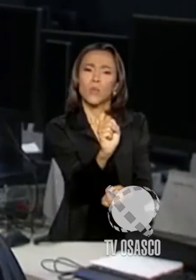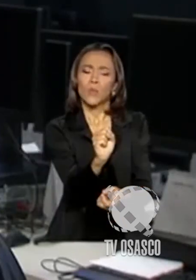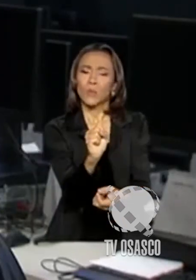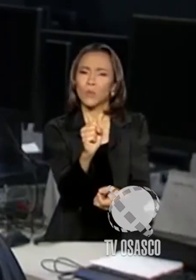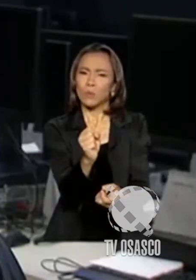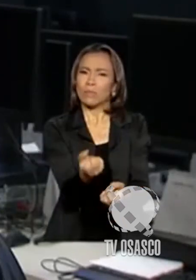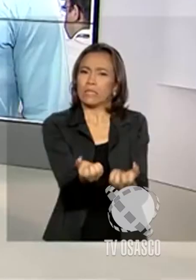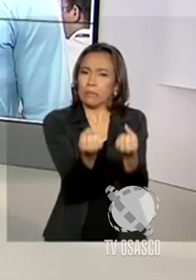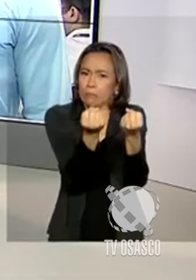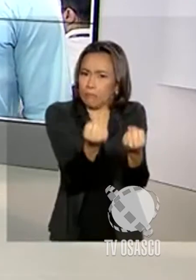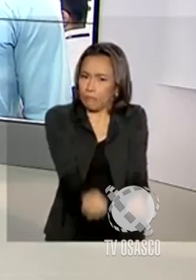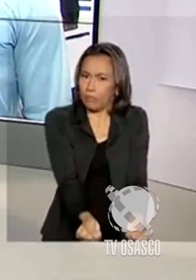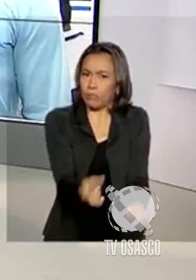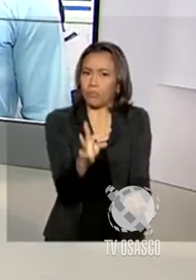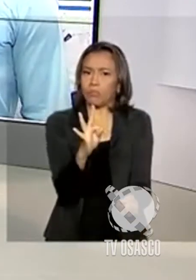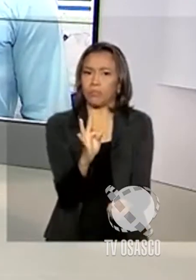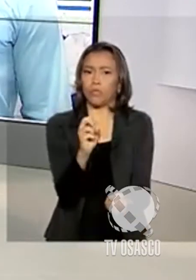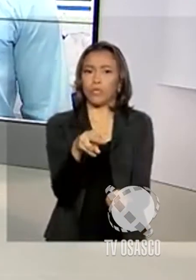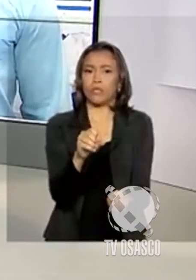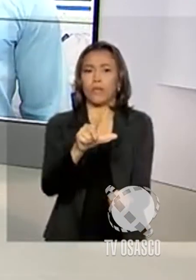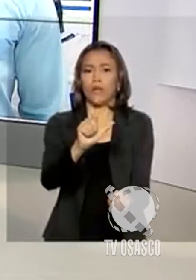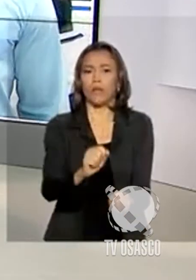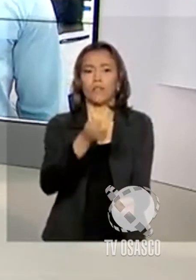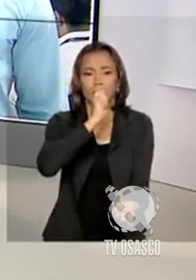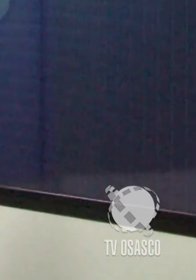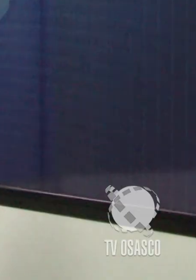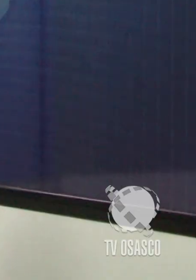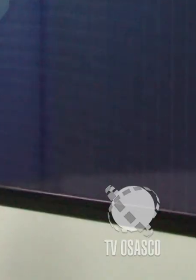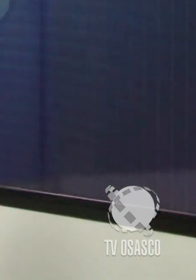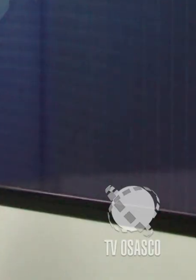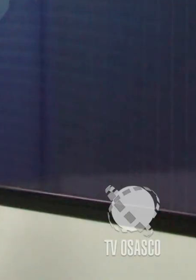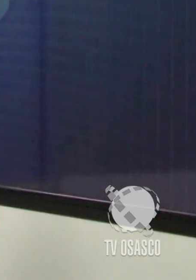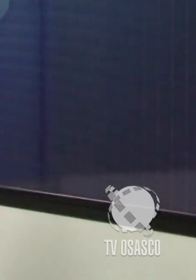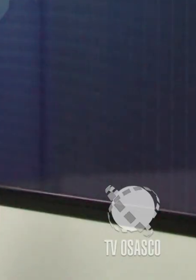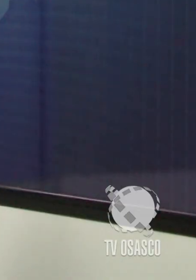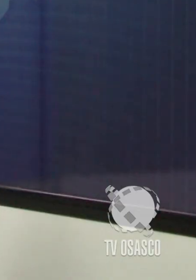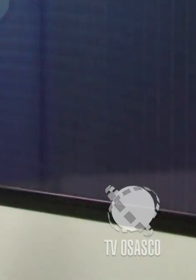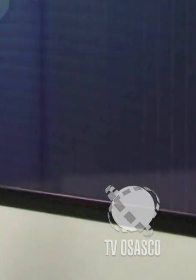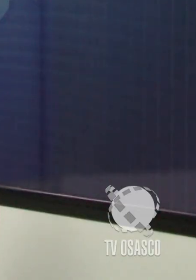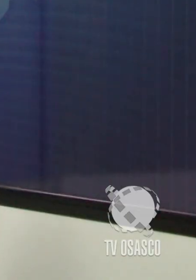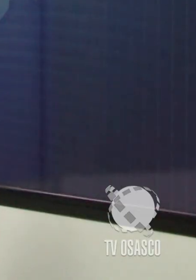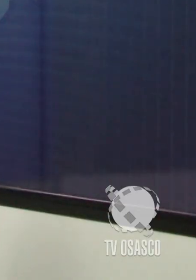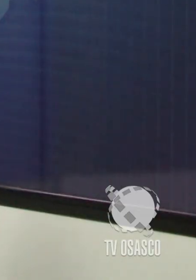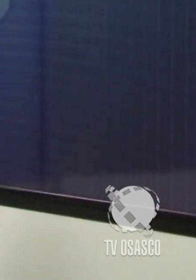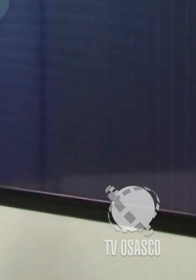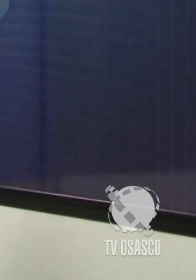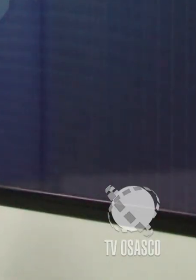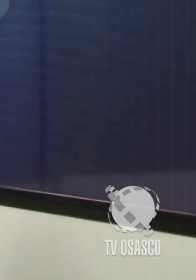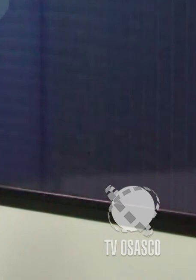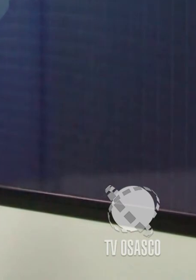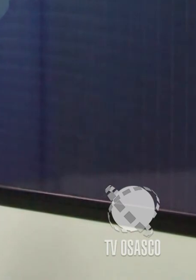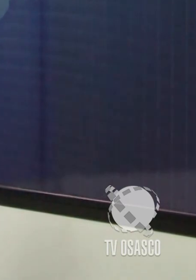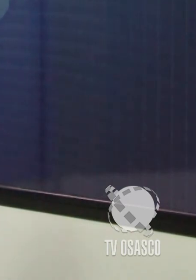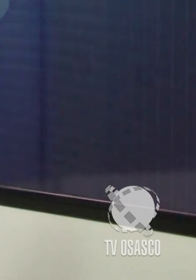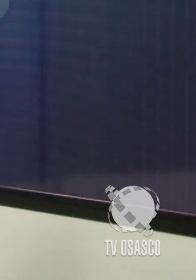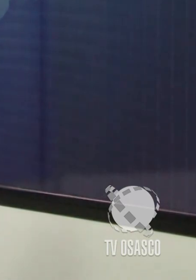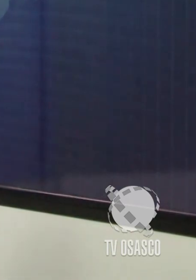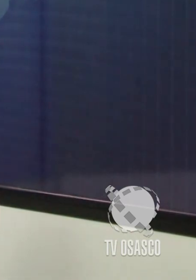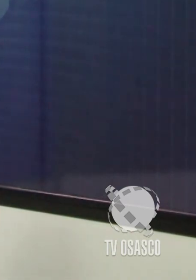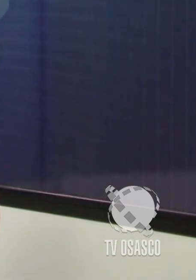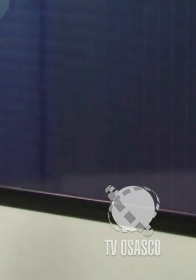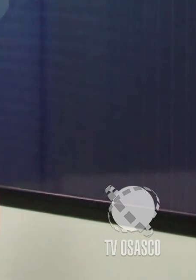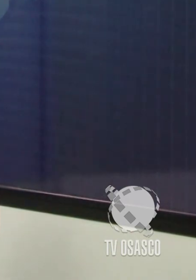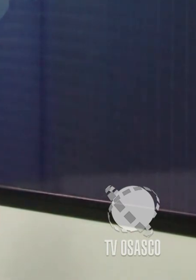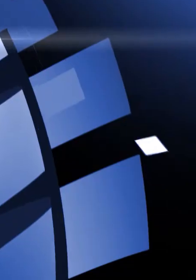drogas. Renata. Obrigada, Dimas, pelas suas informações. Mais informações você acompanha durante a nossa programação.